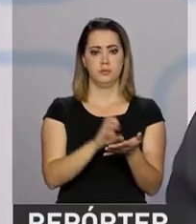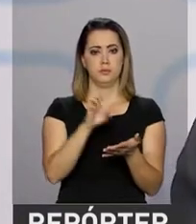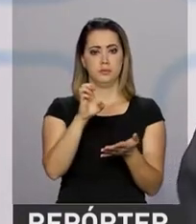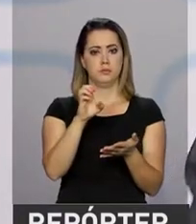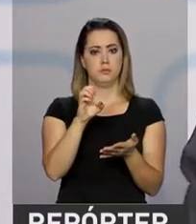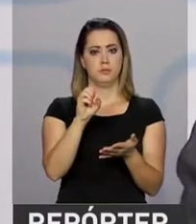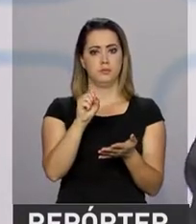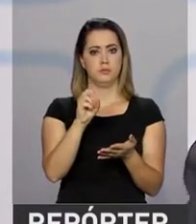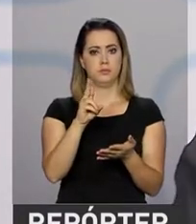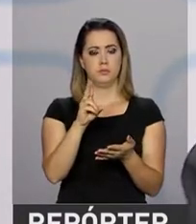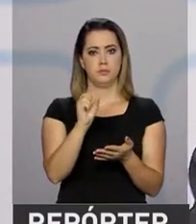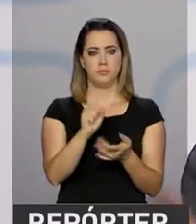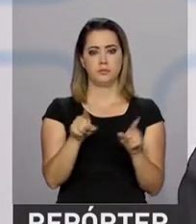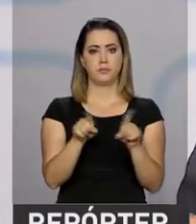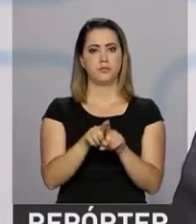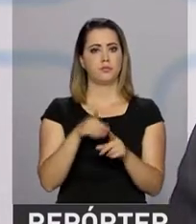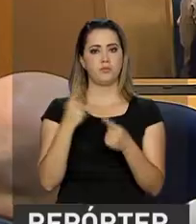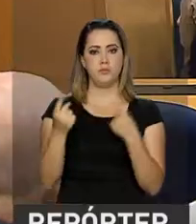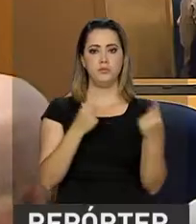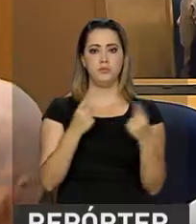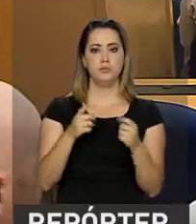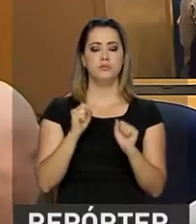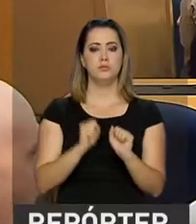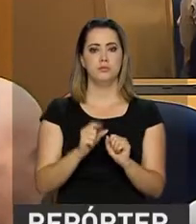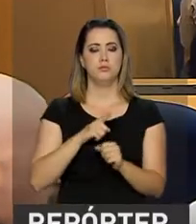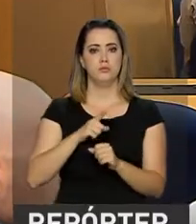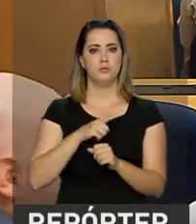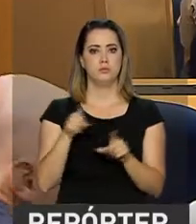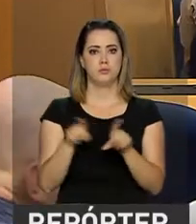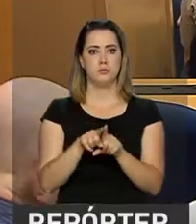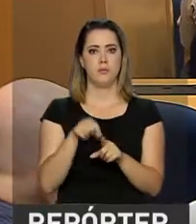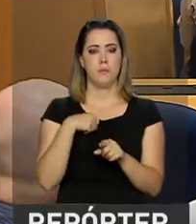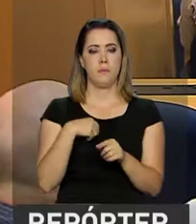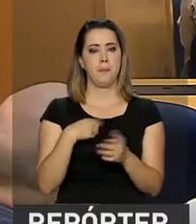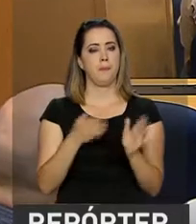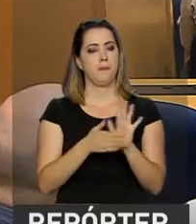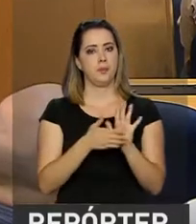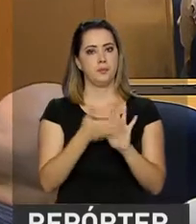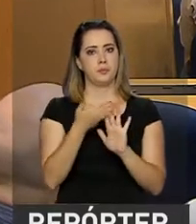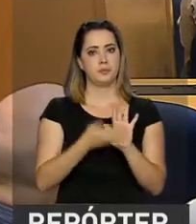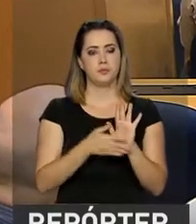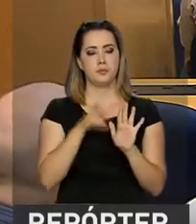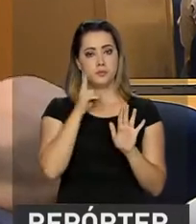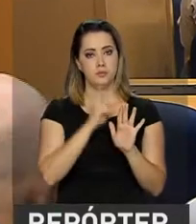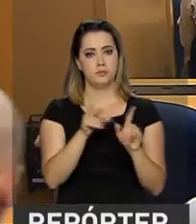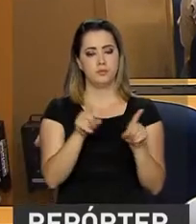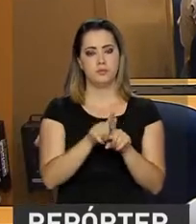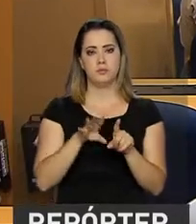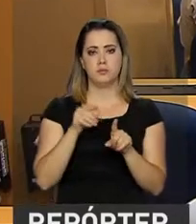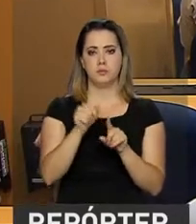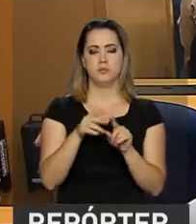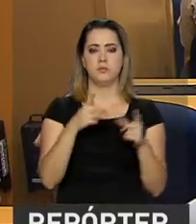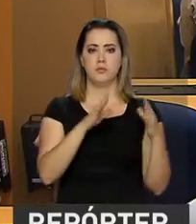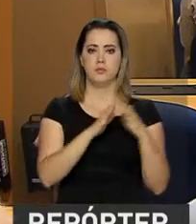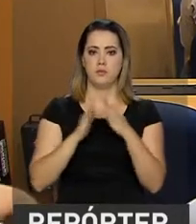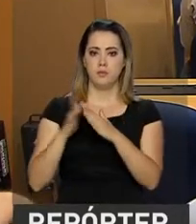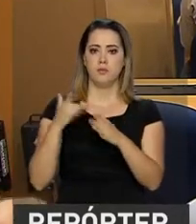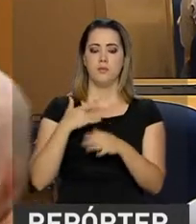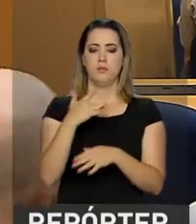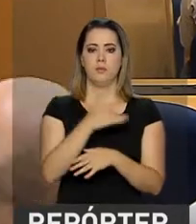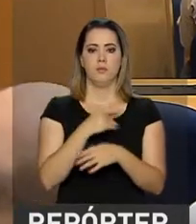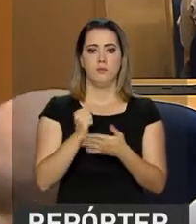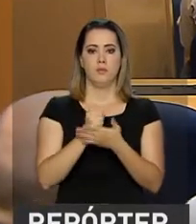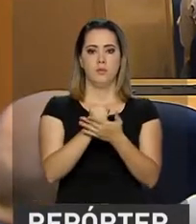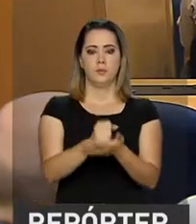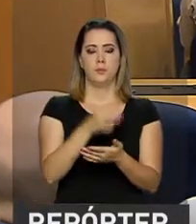e saúde que está disponível no bolso de cada um a proposta prevê ainda que todas as unidades básicas de saúde passarão a